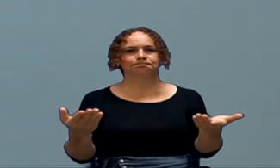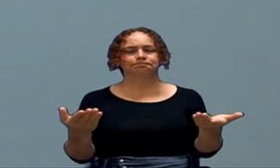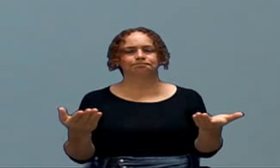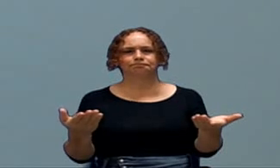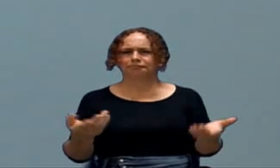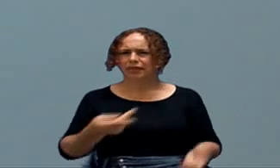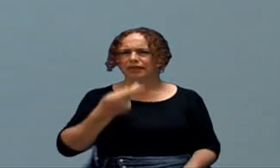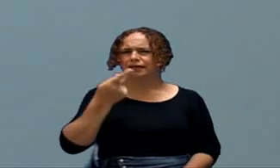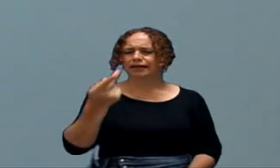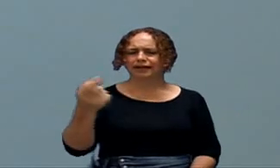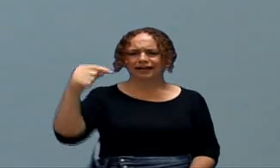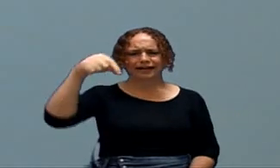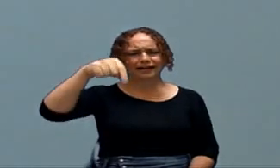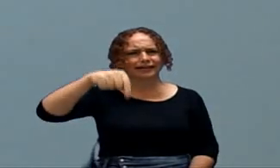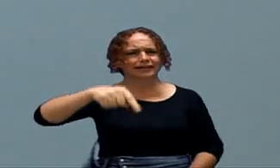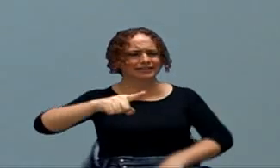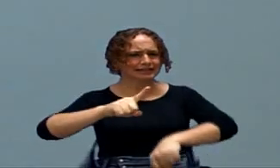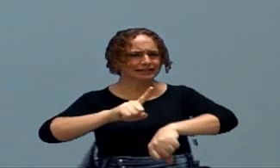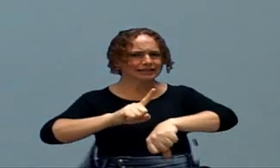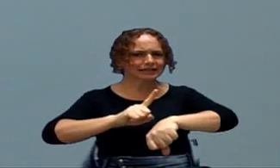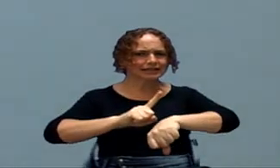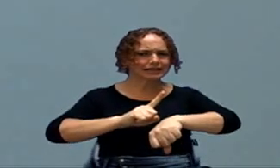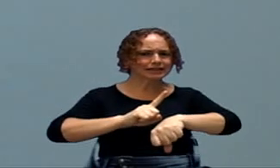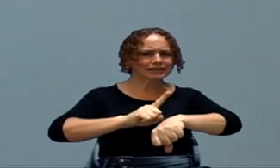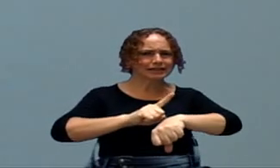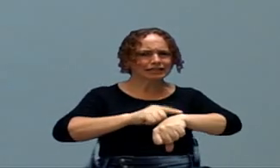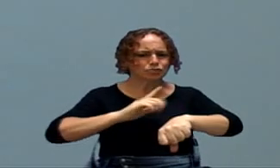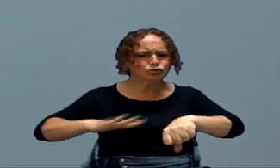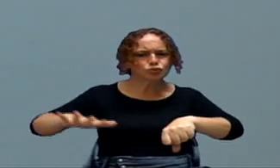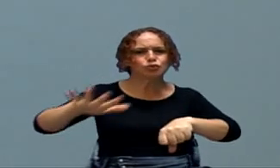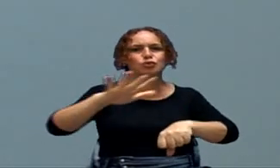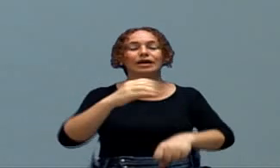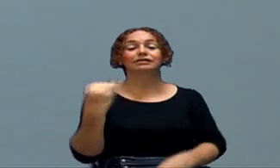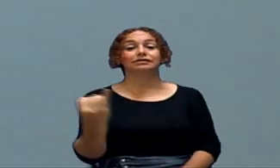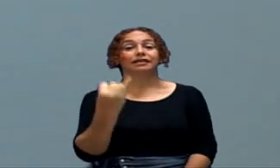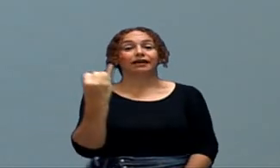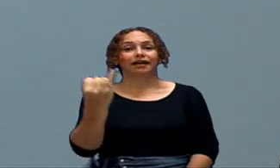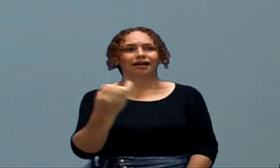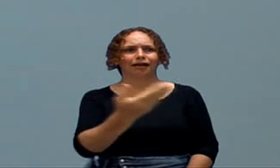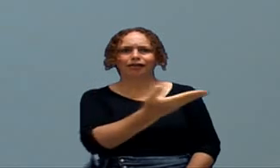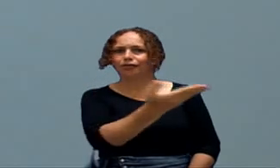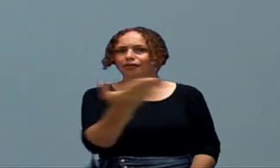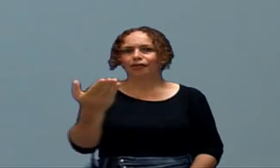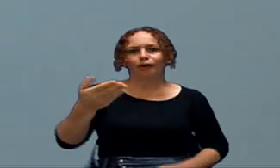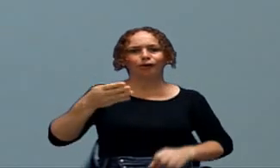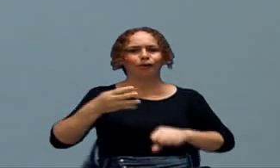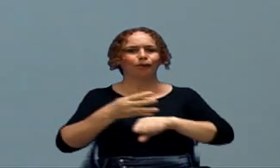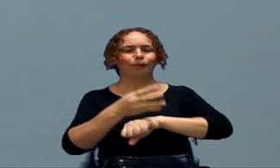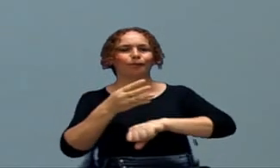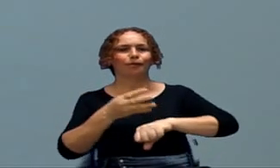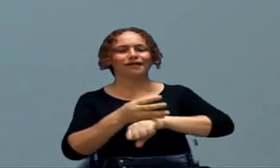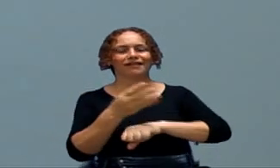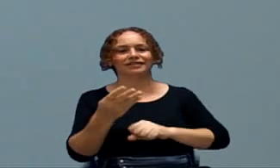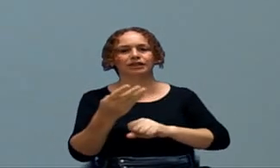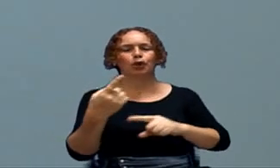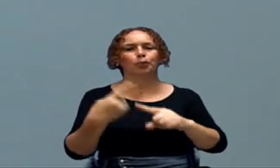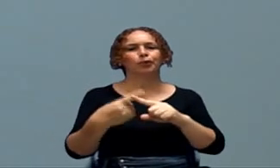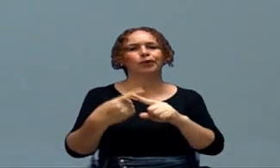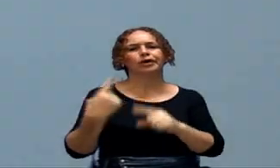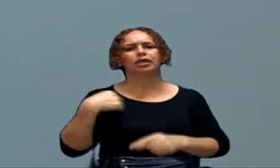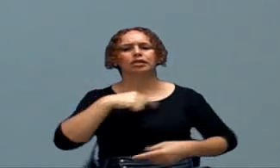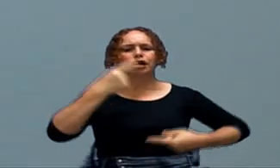extremamente importante para todos e todas que aqui estão, porque nós estamos debatendo a situação não